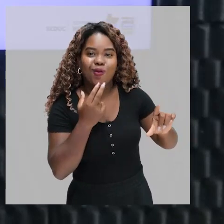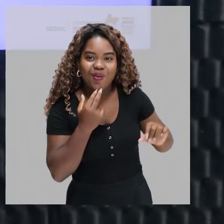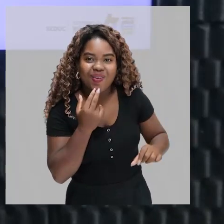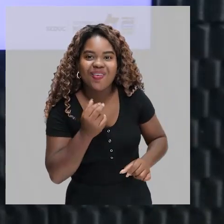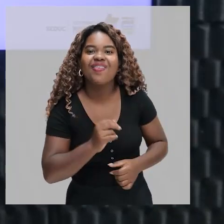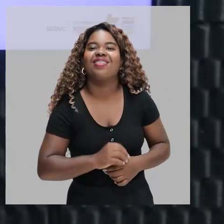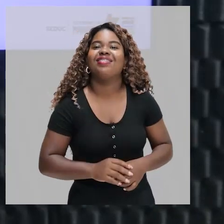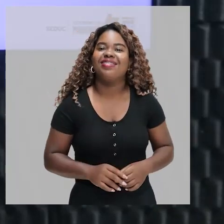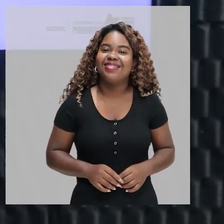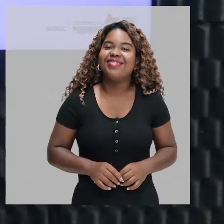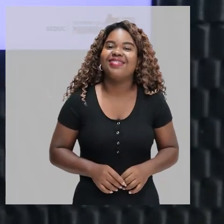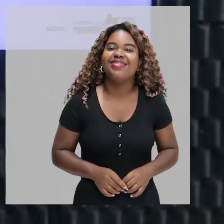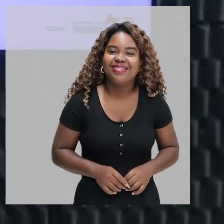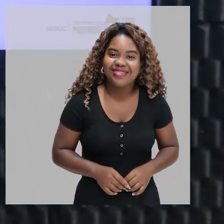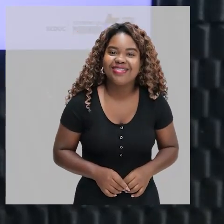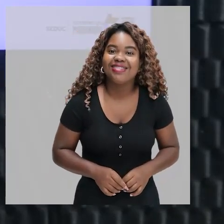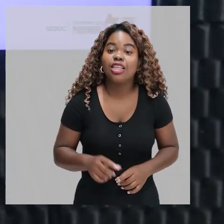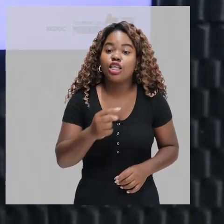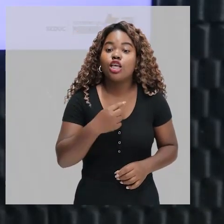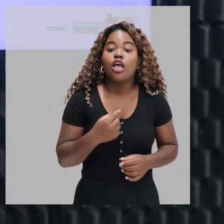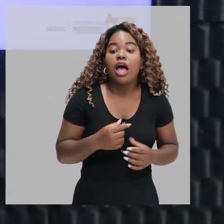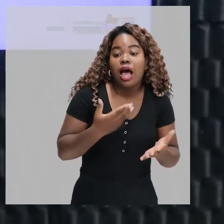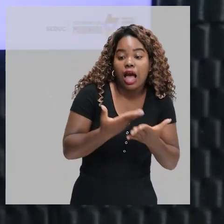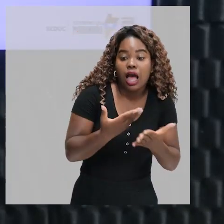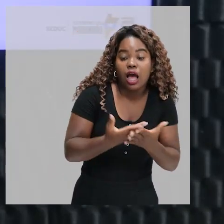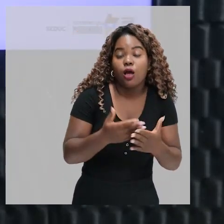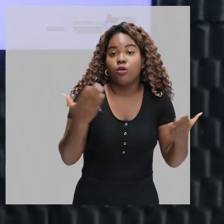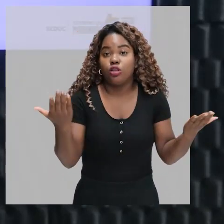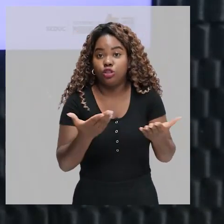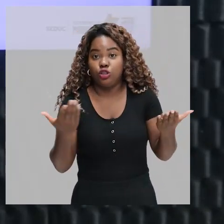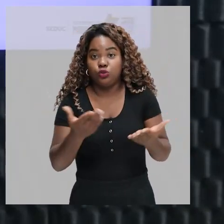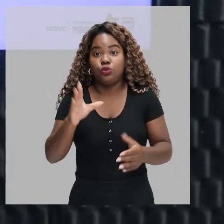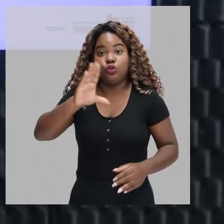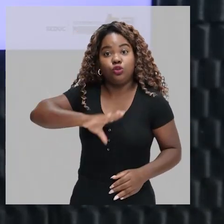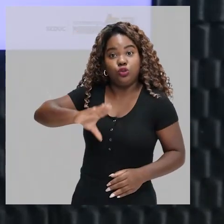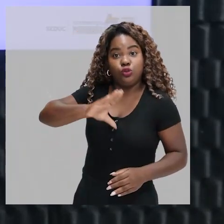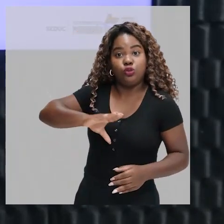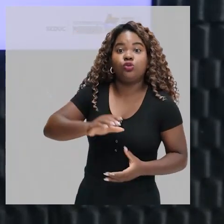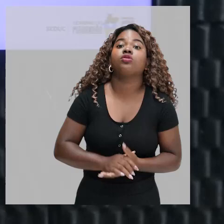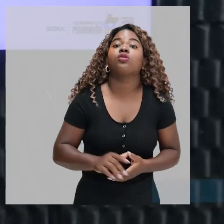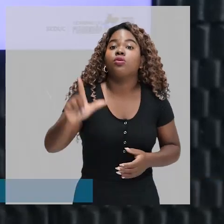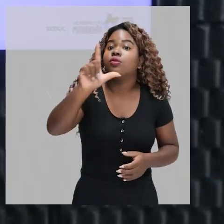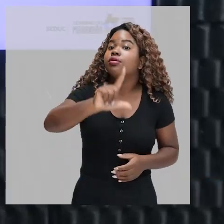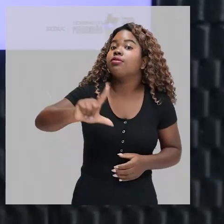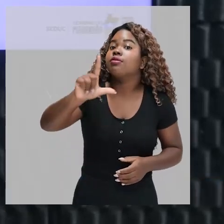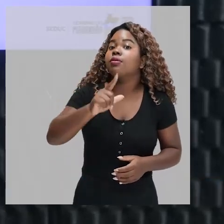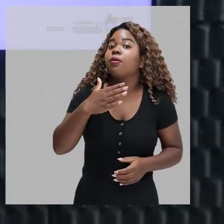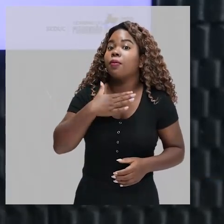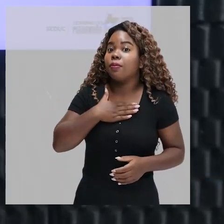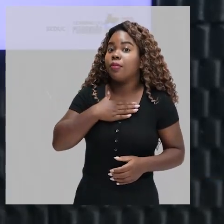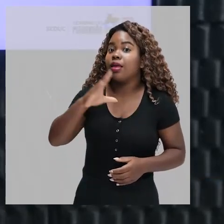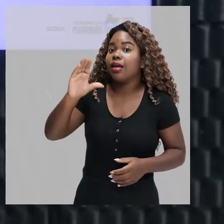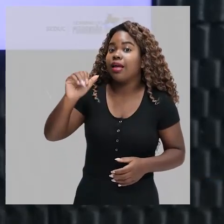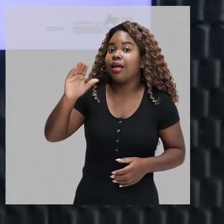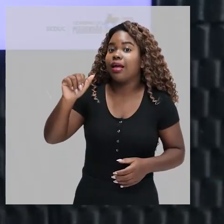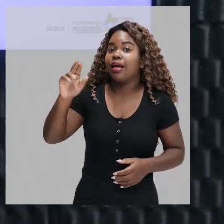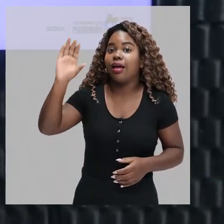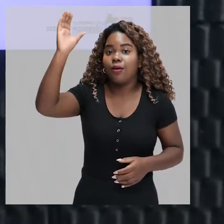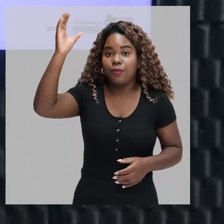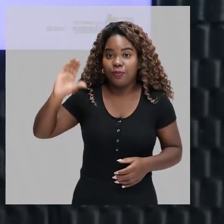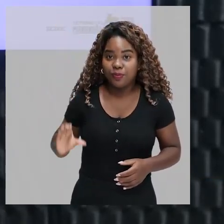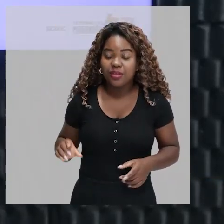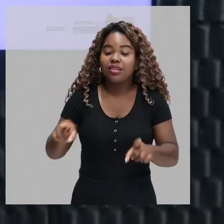Gonçalves Dias nossa aula de língua portuguesa a parte de literatura comigo que a